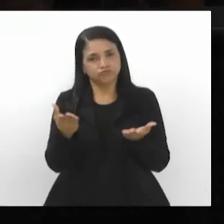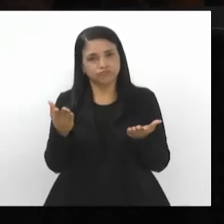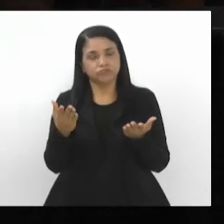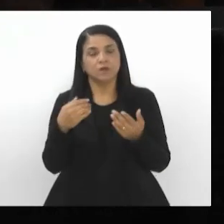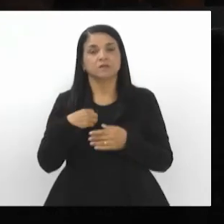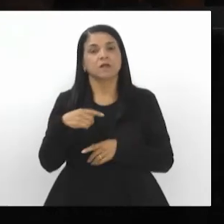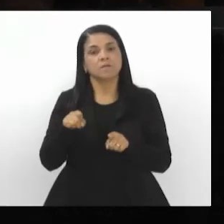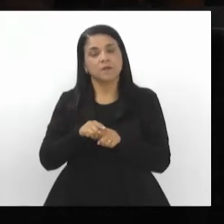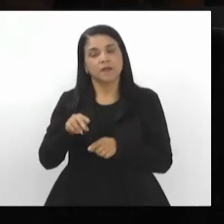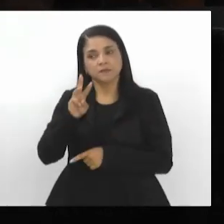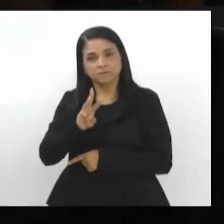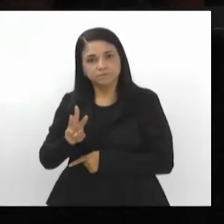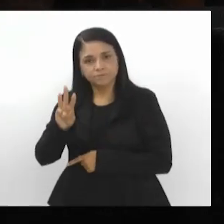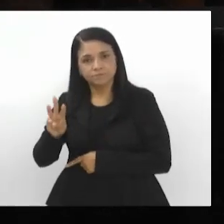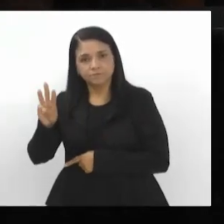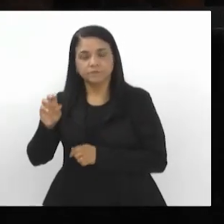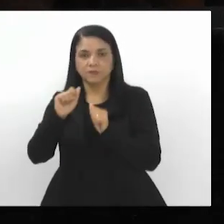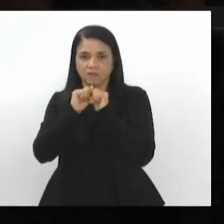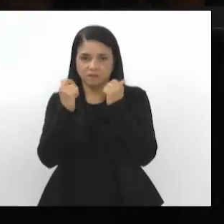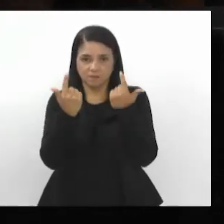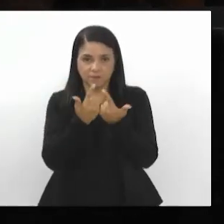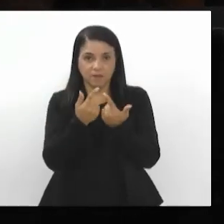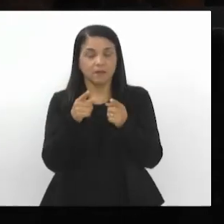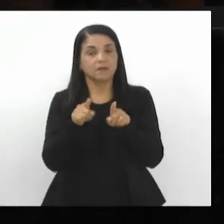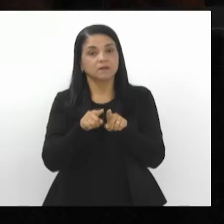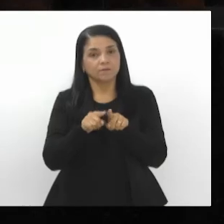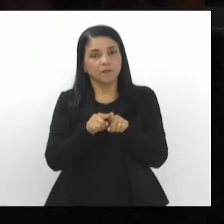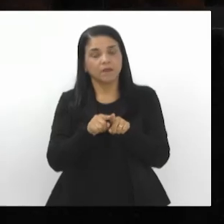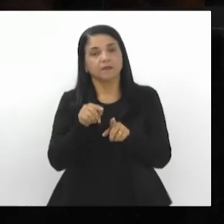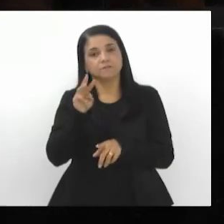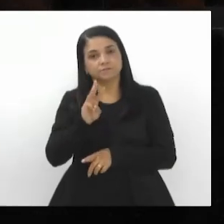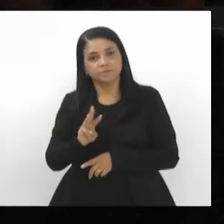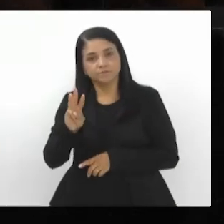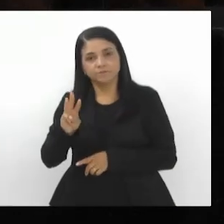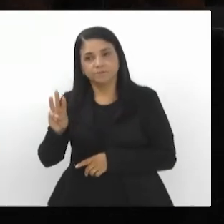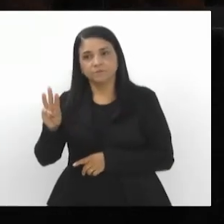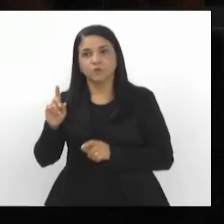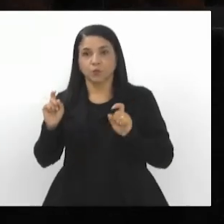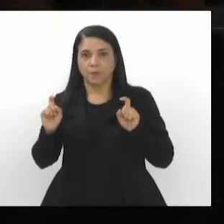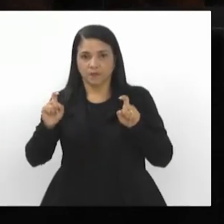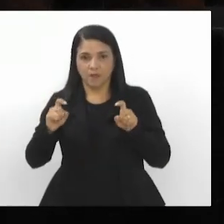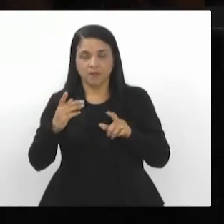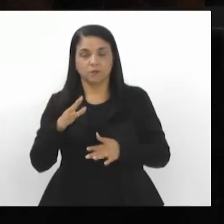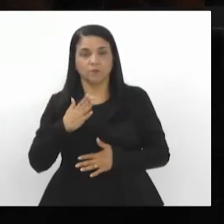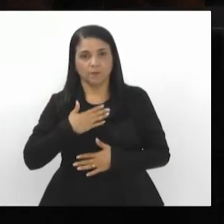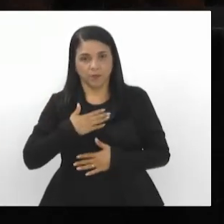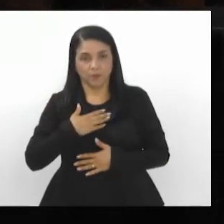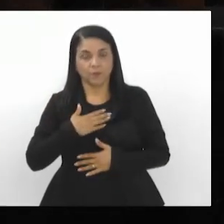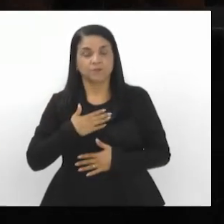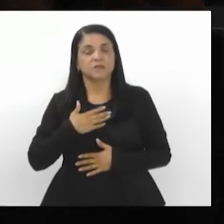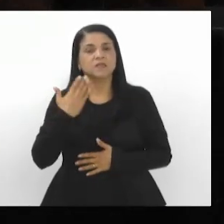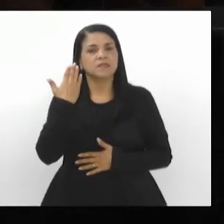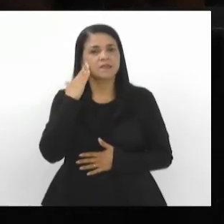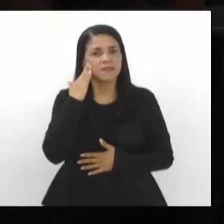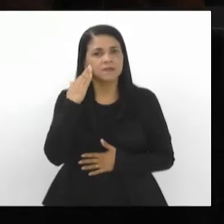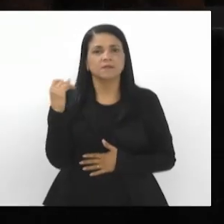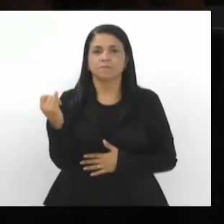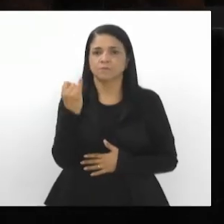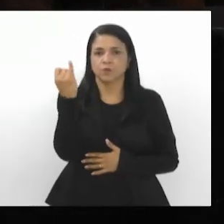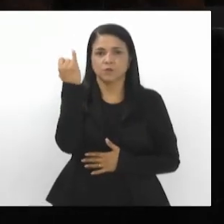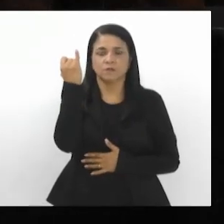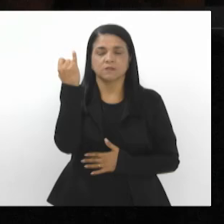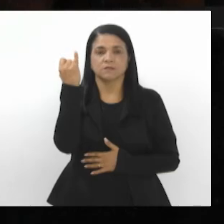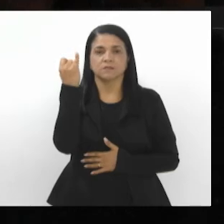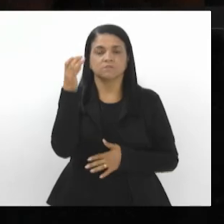página da Assembleia Legislativa e também na nossa página do mandato, porque a gente entende a importância da